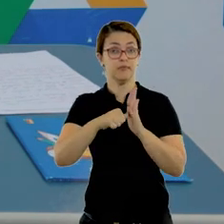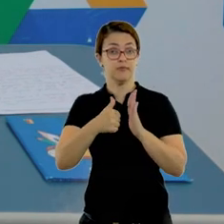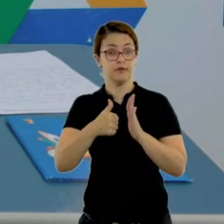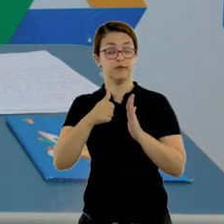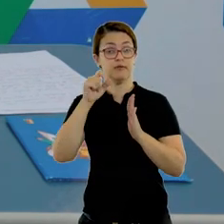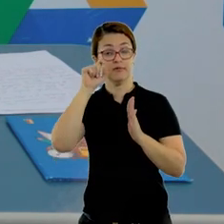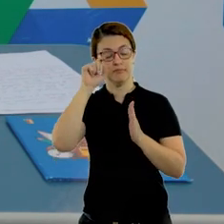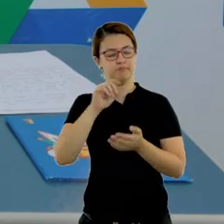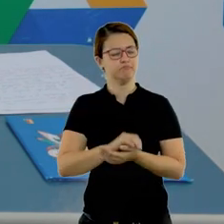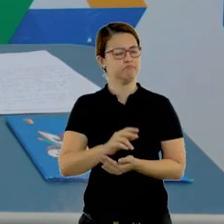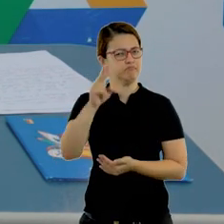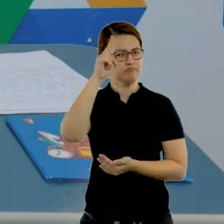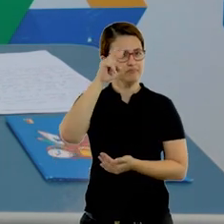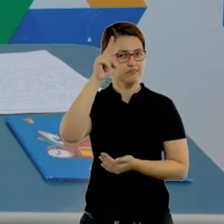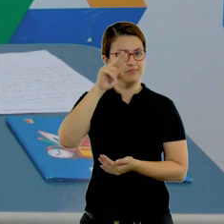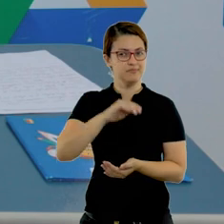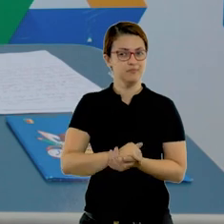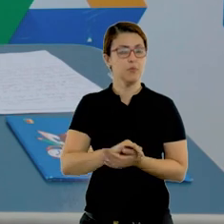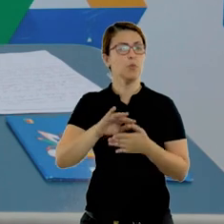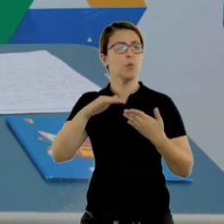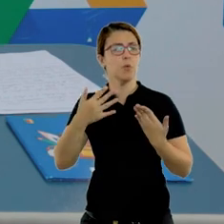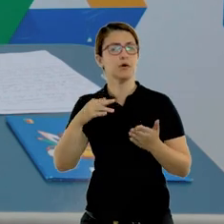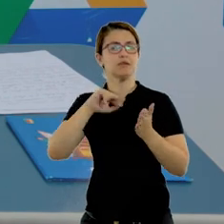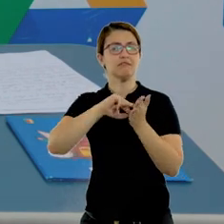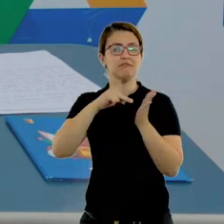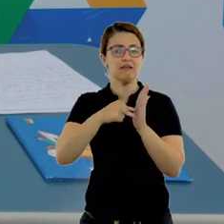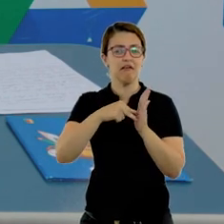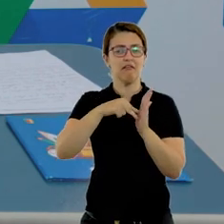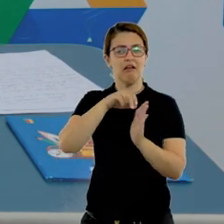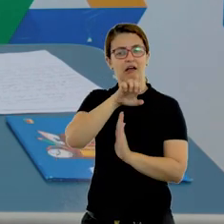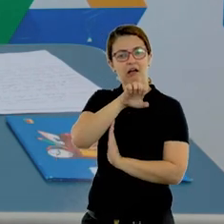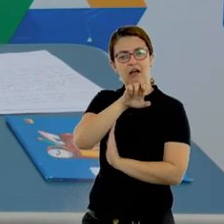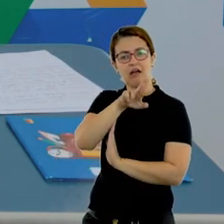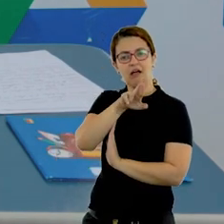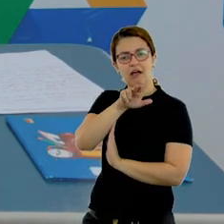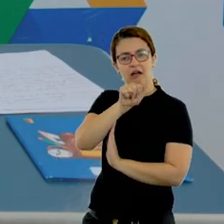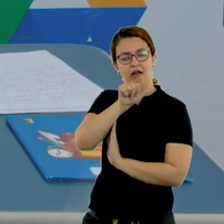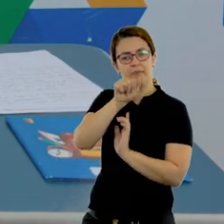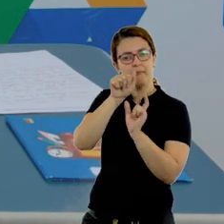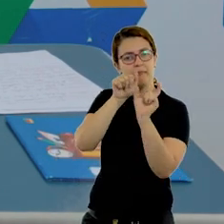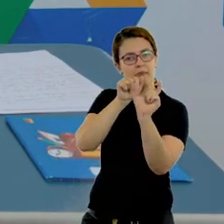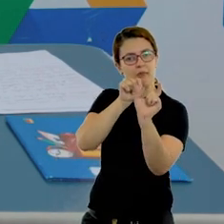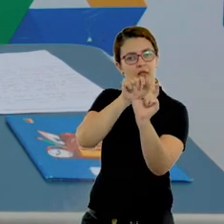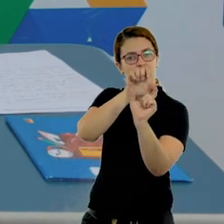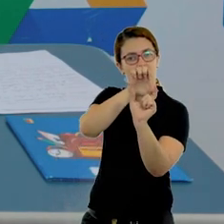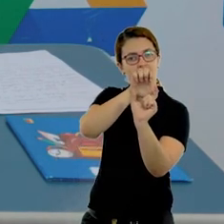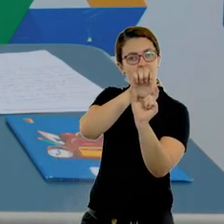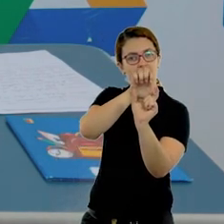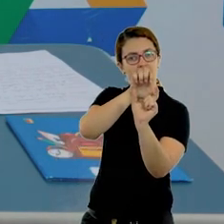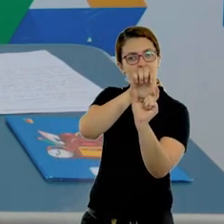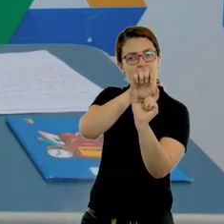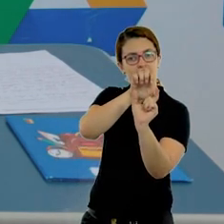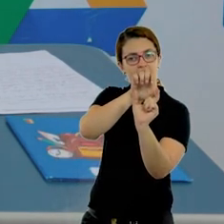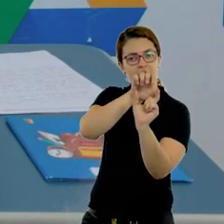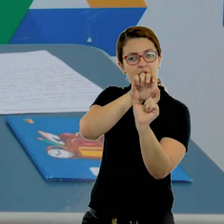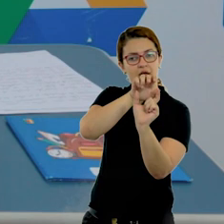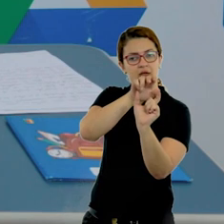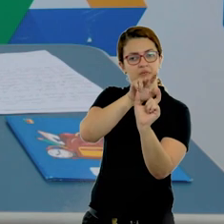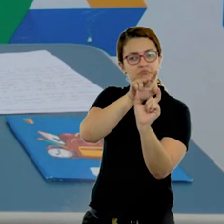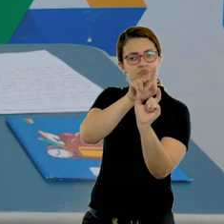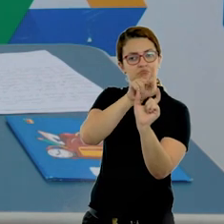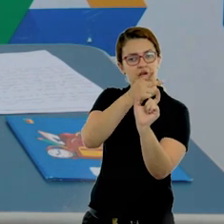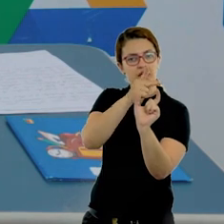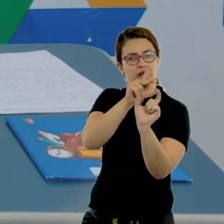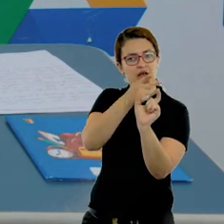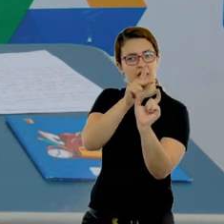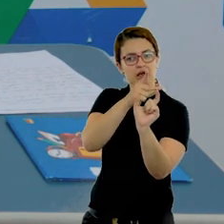primeira vez, eu tinha esquecido qual era o significado da palavra era. Essa palavrinha que tá bem aqui, ó, e tá escrita com H. E aí eu fui procurar